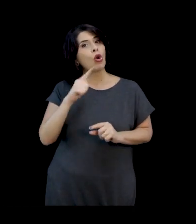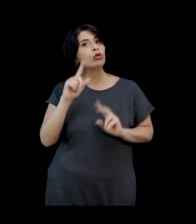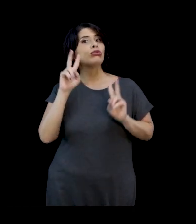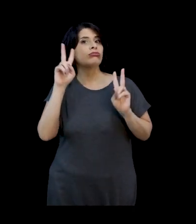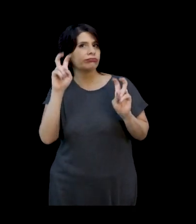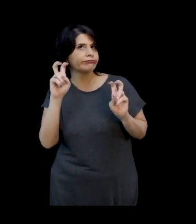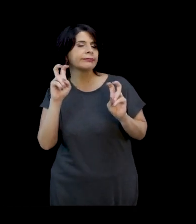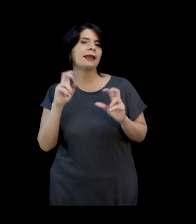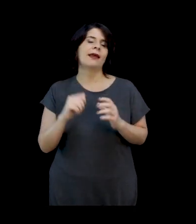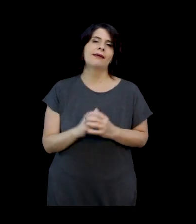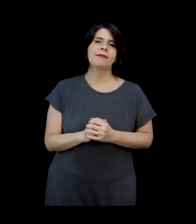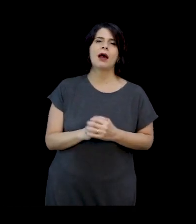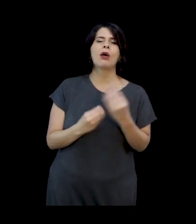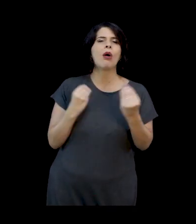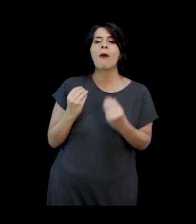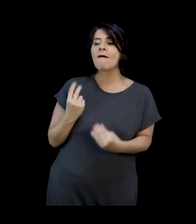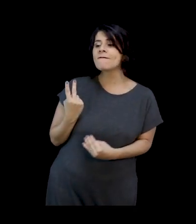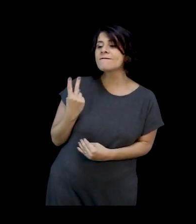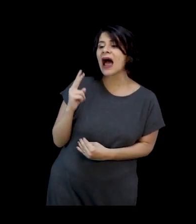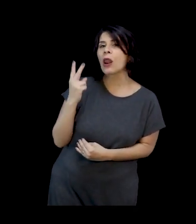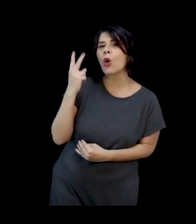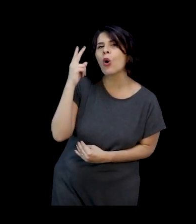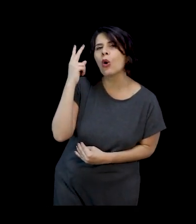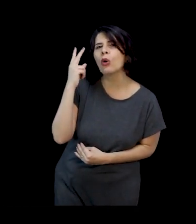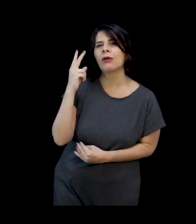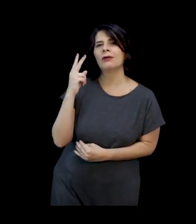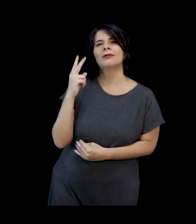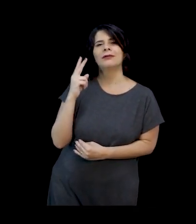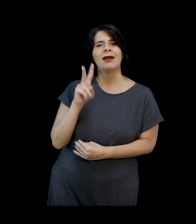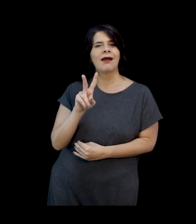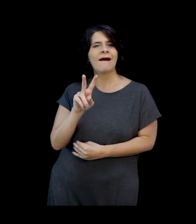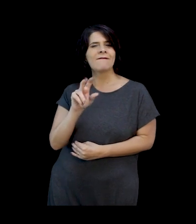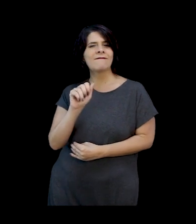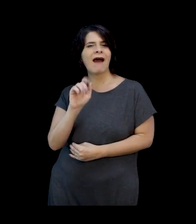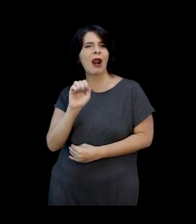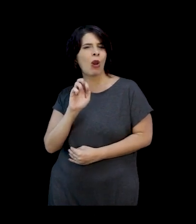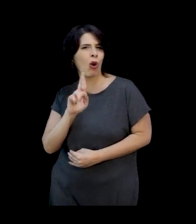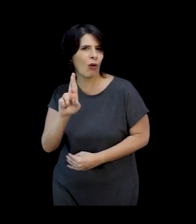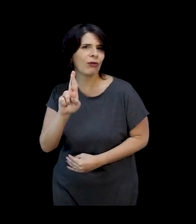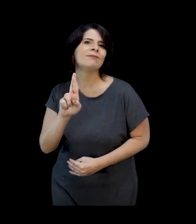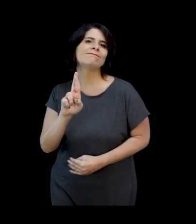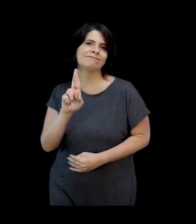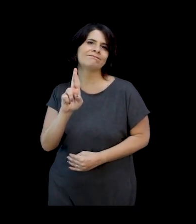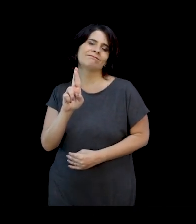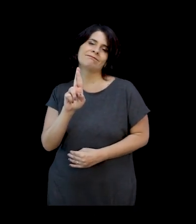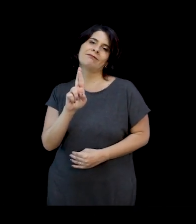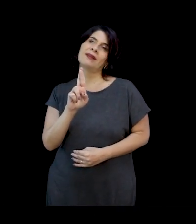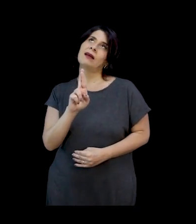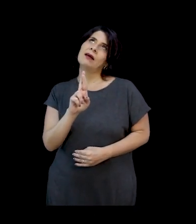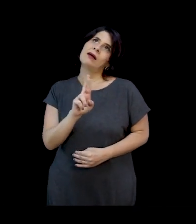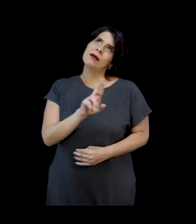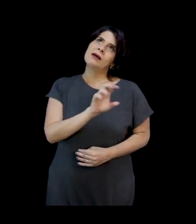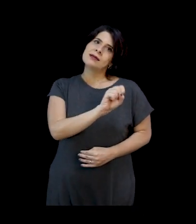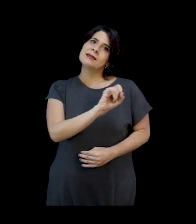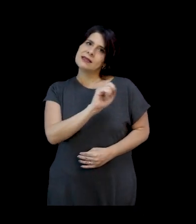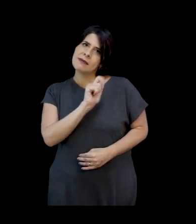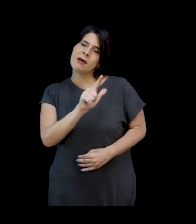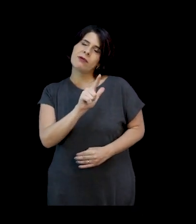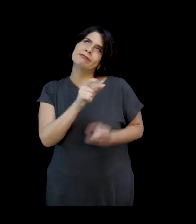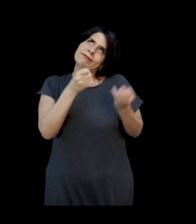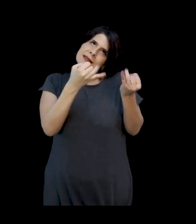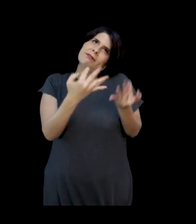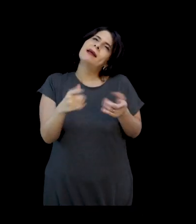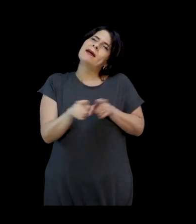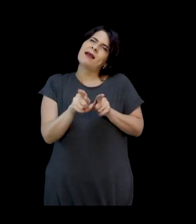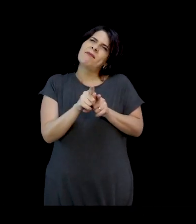E a questão do valor que você menciona, em grande parte, eu acho que se deve, o Zimmel aponta para